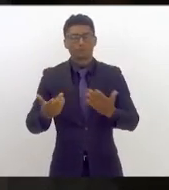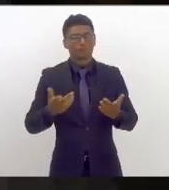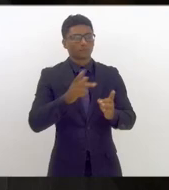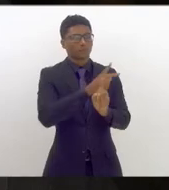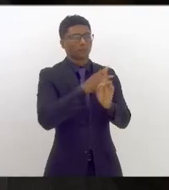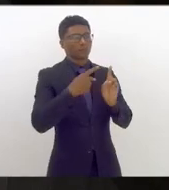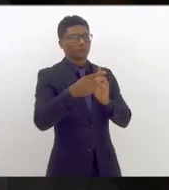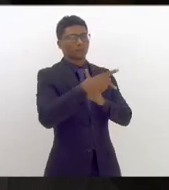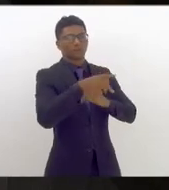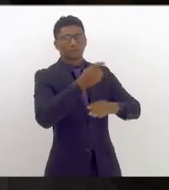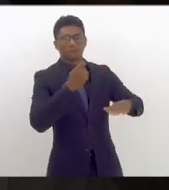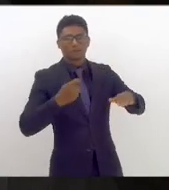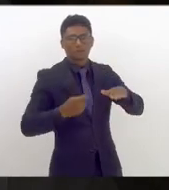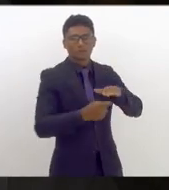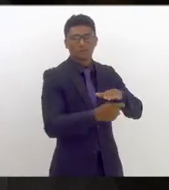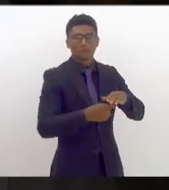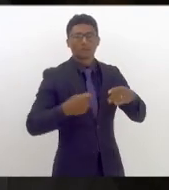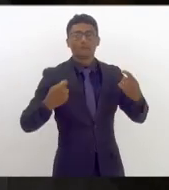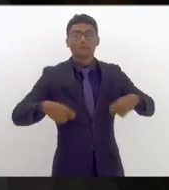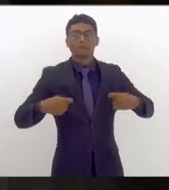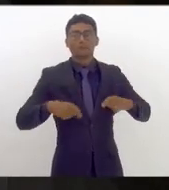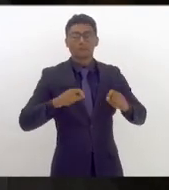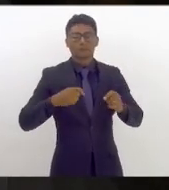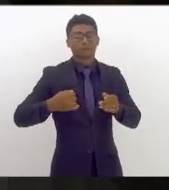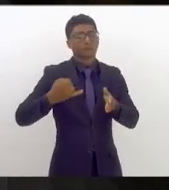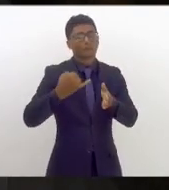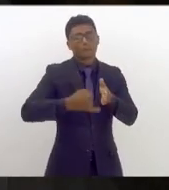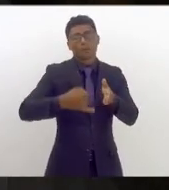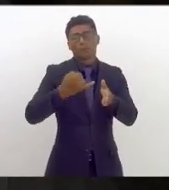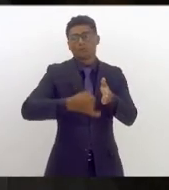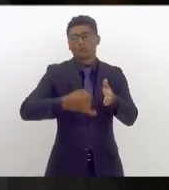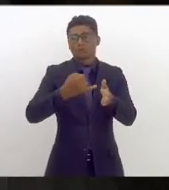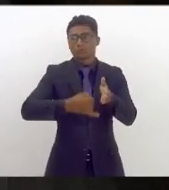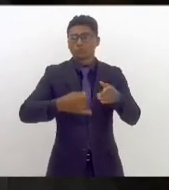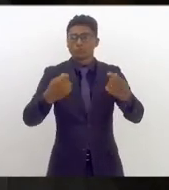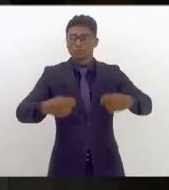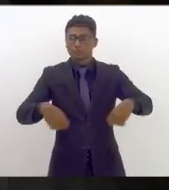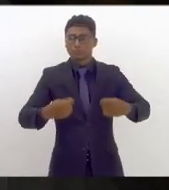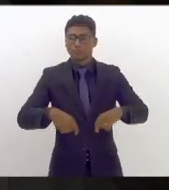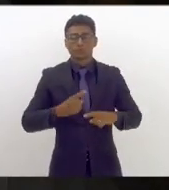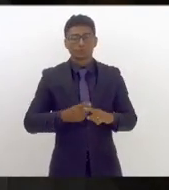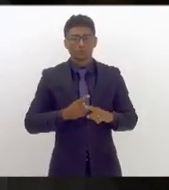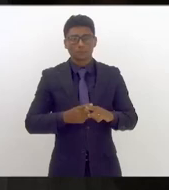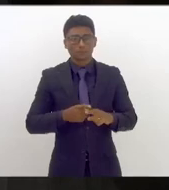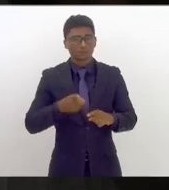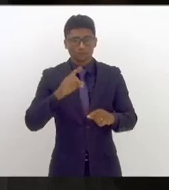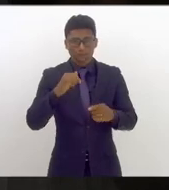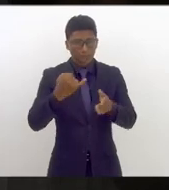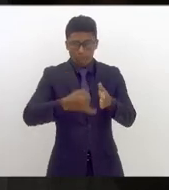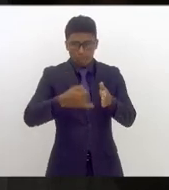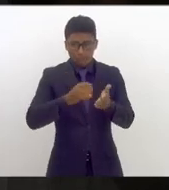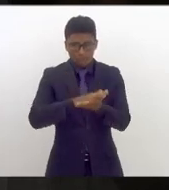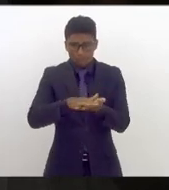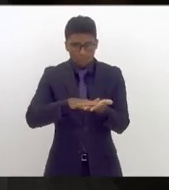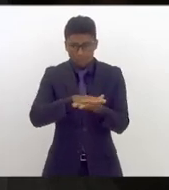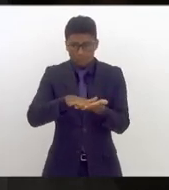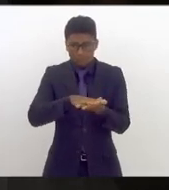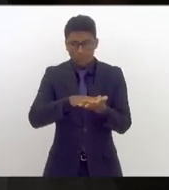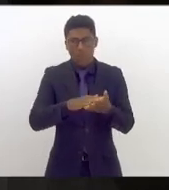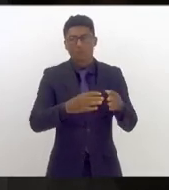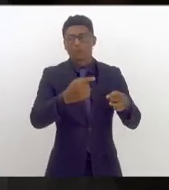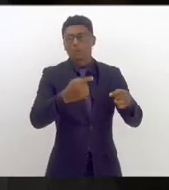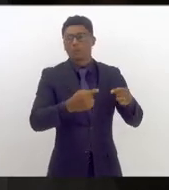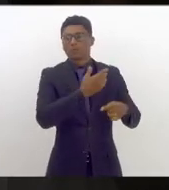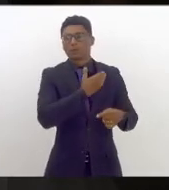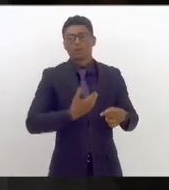previdência, tem que ter imposto. Porque sem imposto não tem política pública.